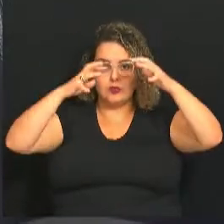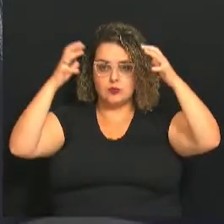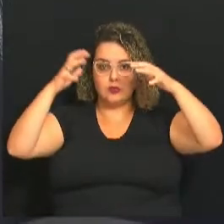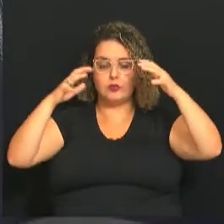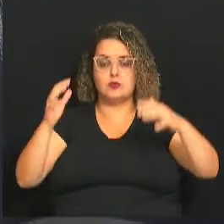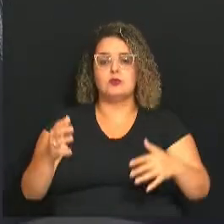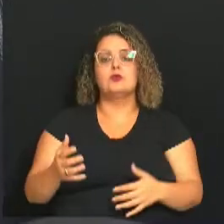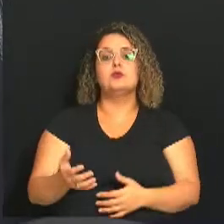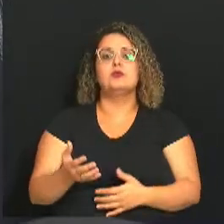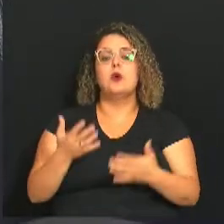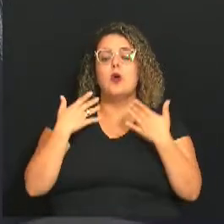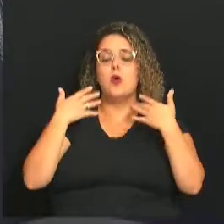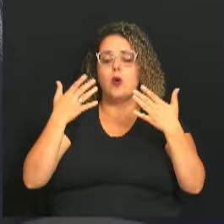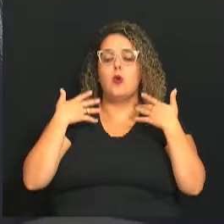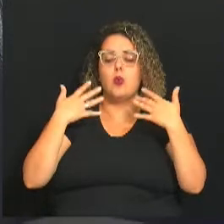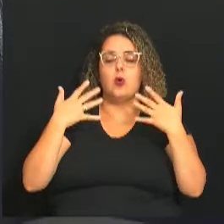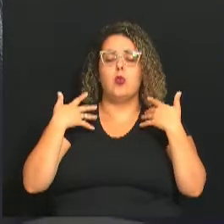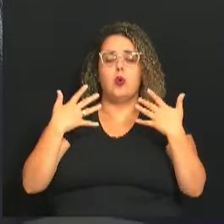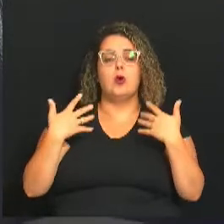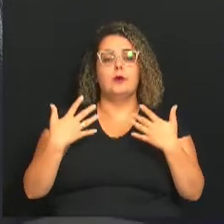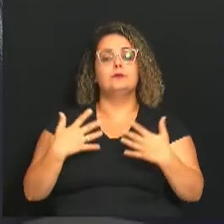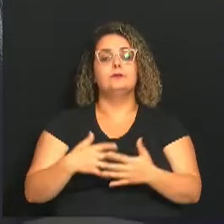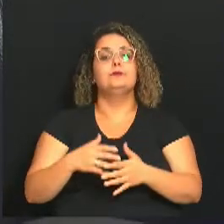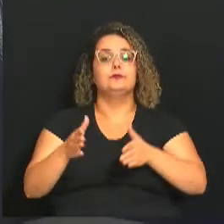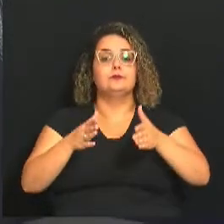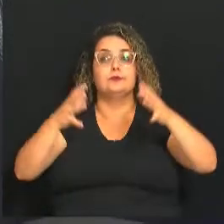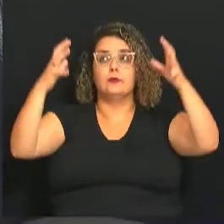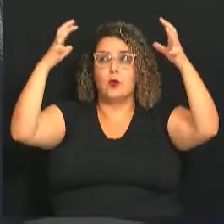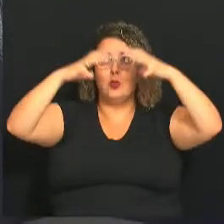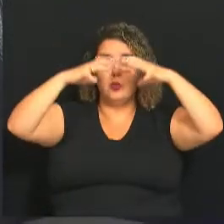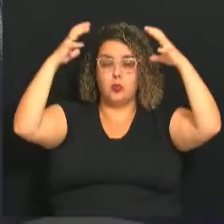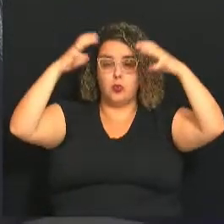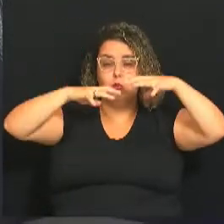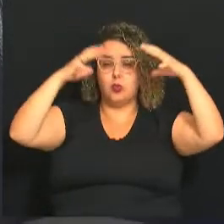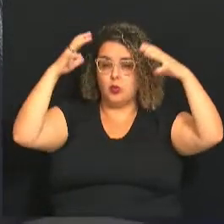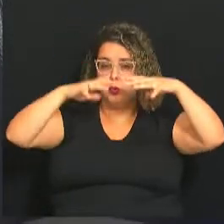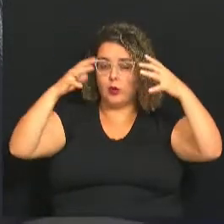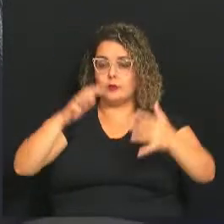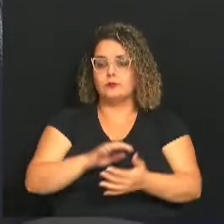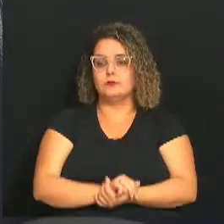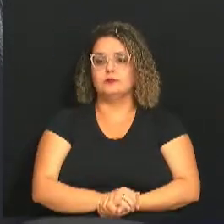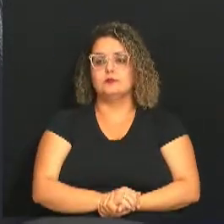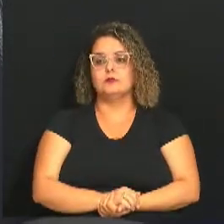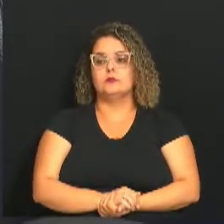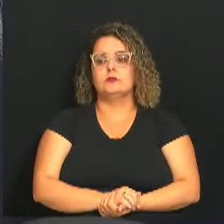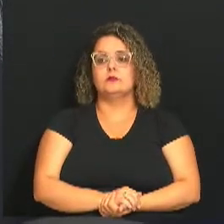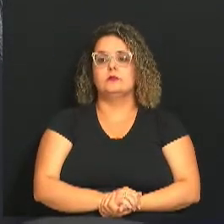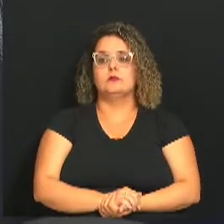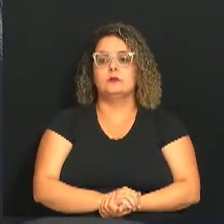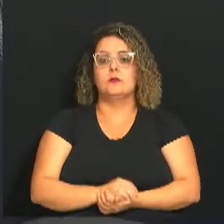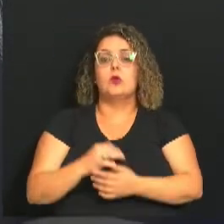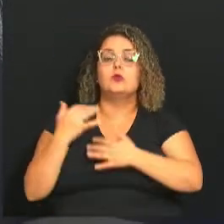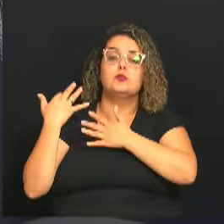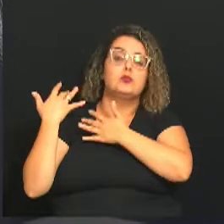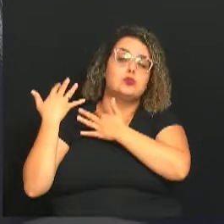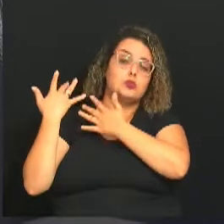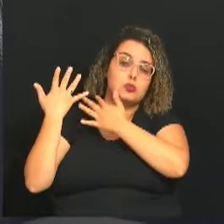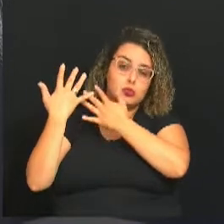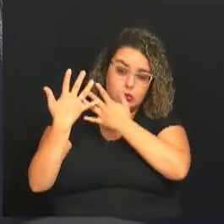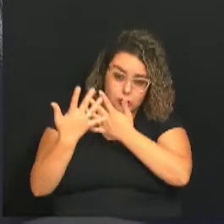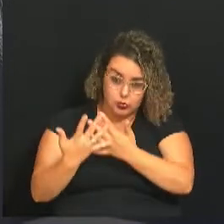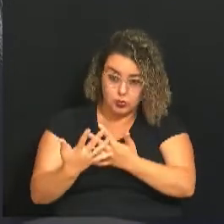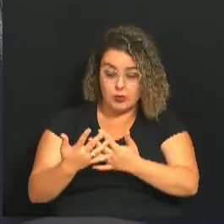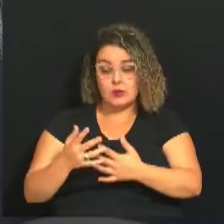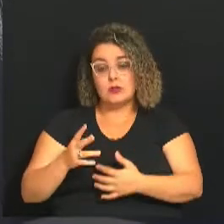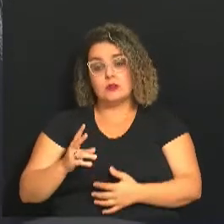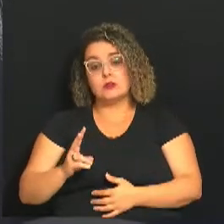das chuvas intensas, enfim, que nas últimas décadas vem se tornando cada